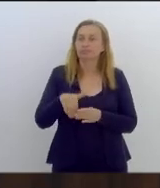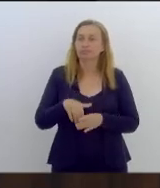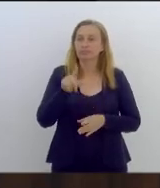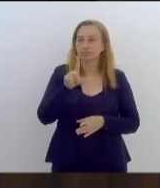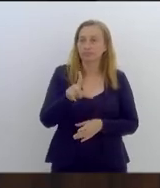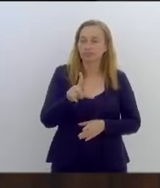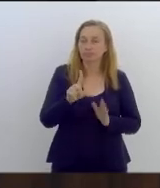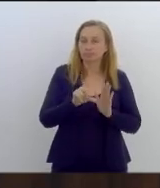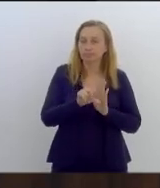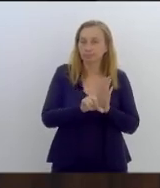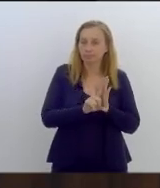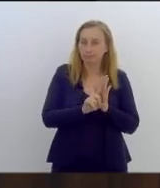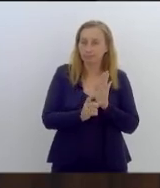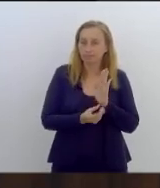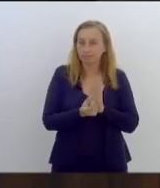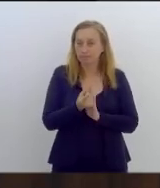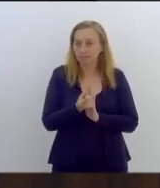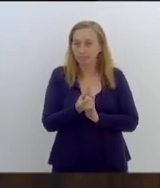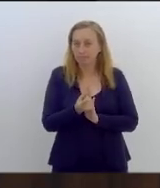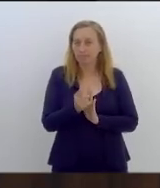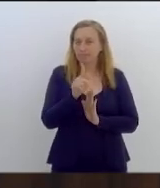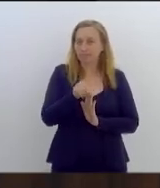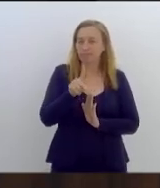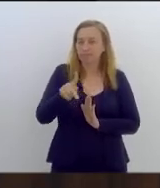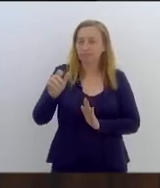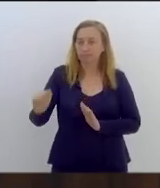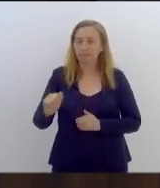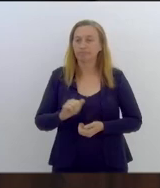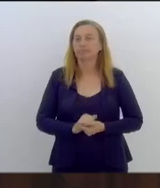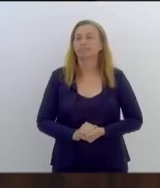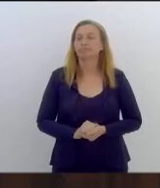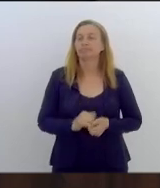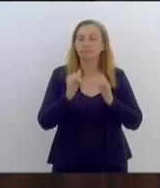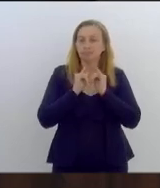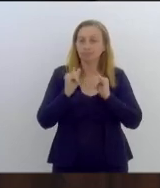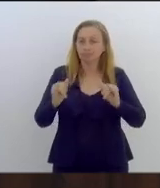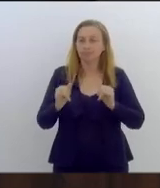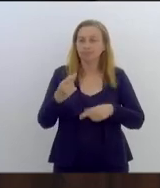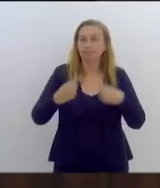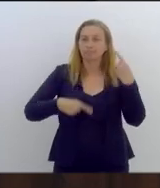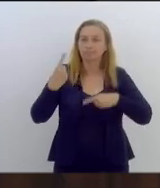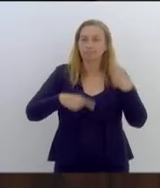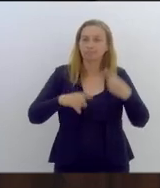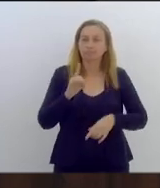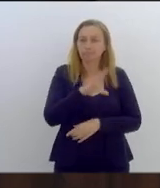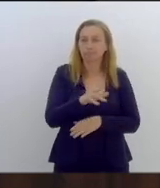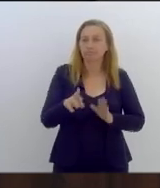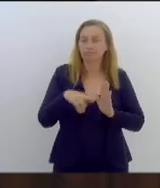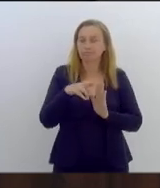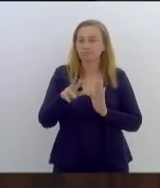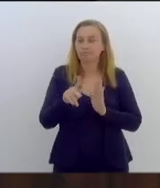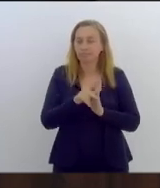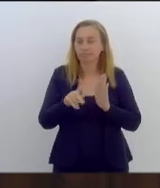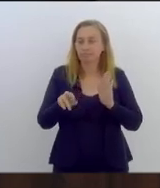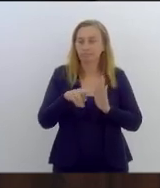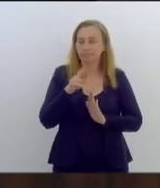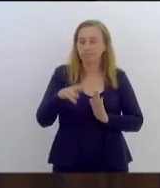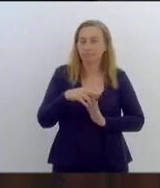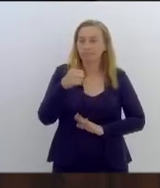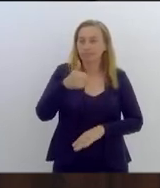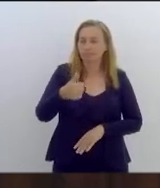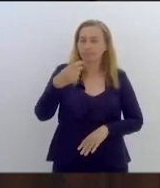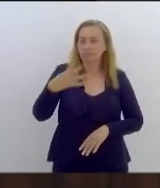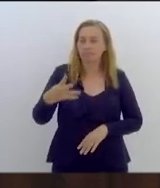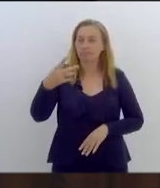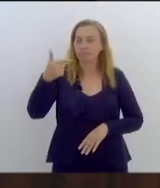e da LO. Não, perdão, do PPA e da LO. Anuncio, em discussão única, projeto de resolução 1493 de 22, de autoria do